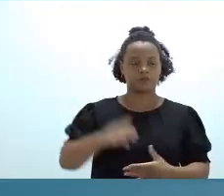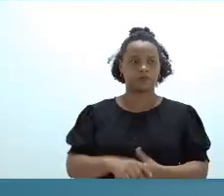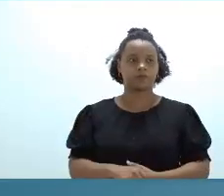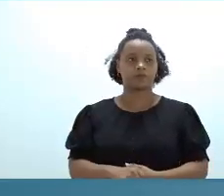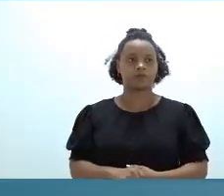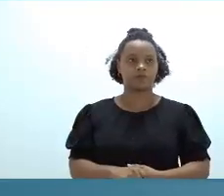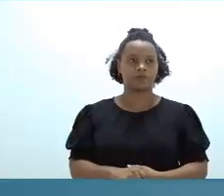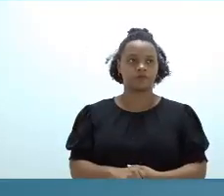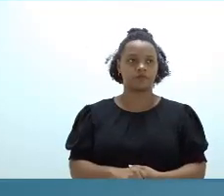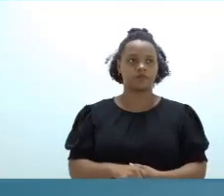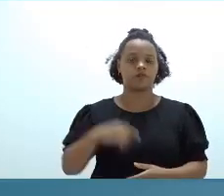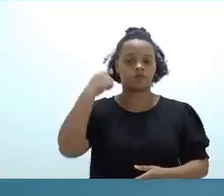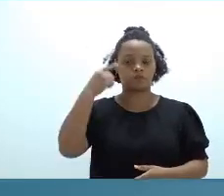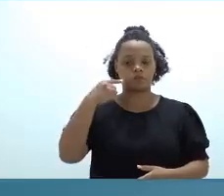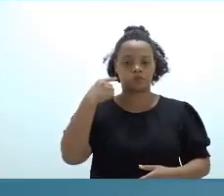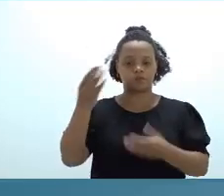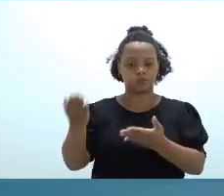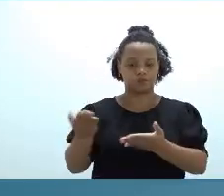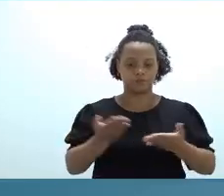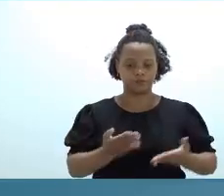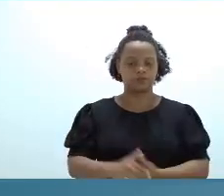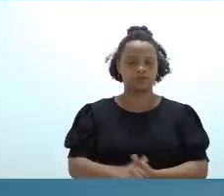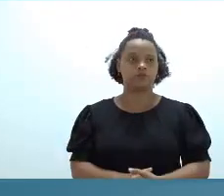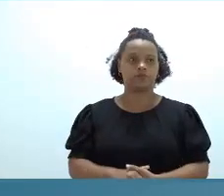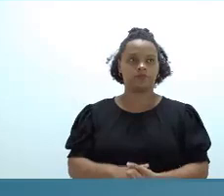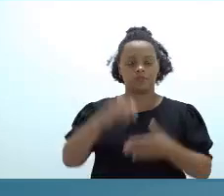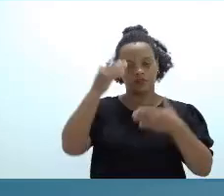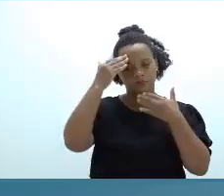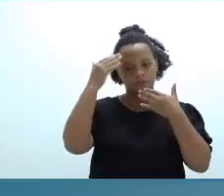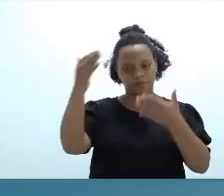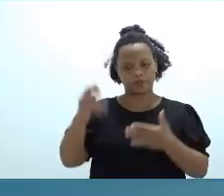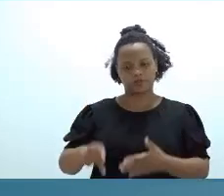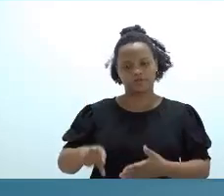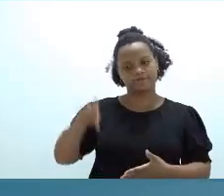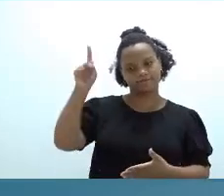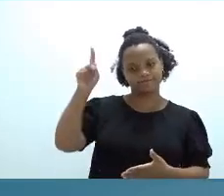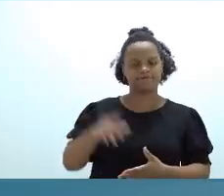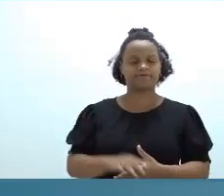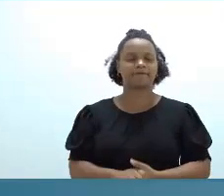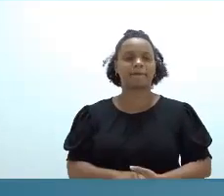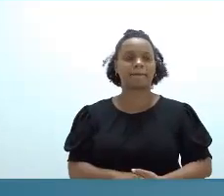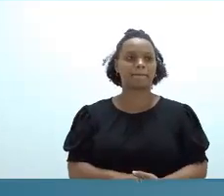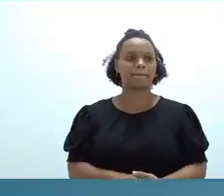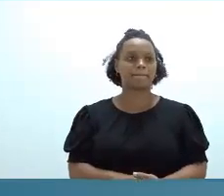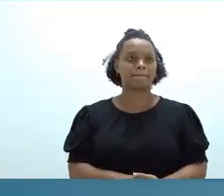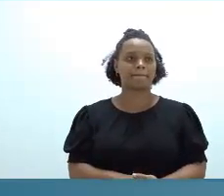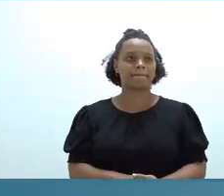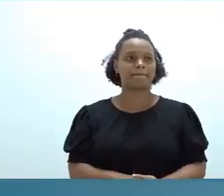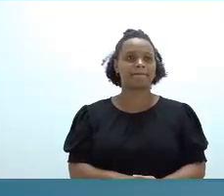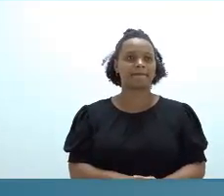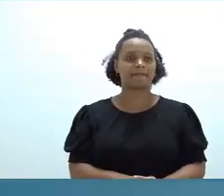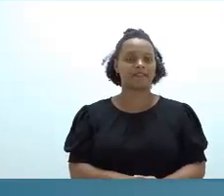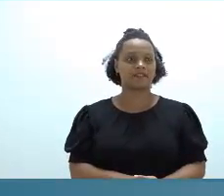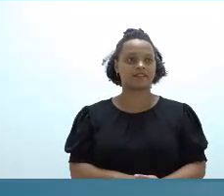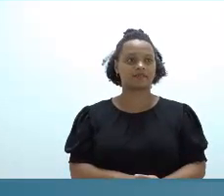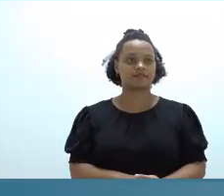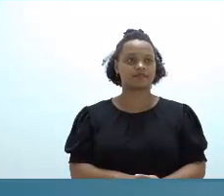Você deixa ter a palavra, doutor. Pode dar vida. Obrigado, Excelência. Em primeiro lugar,